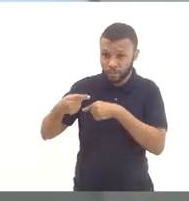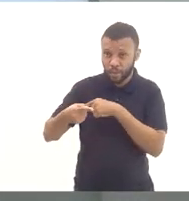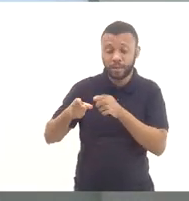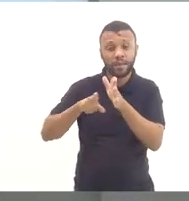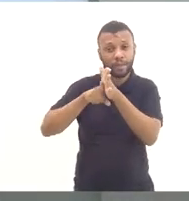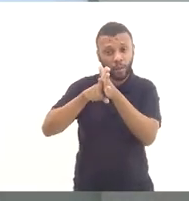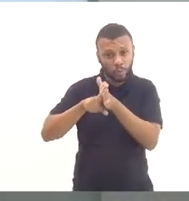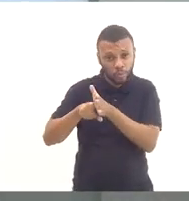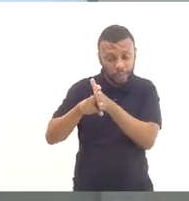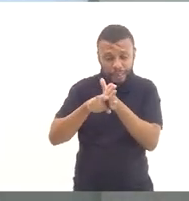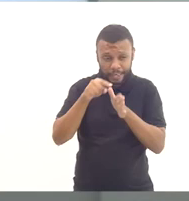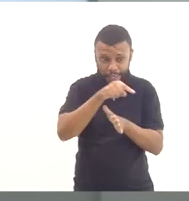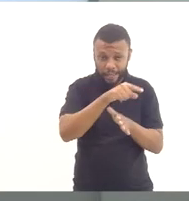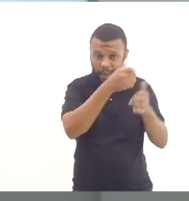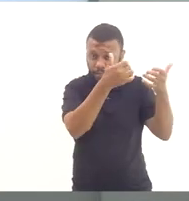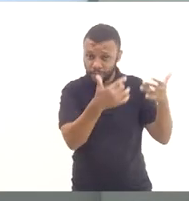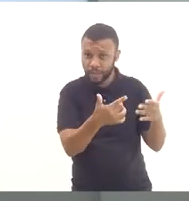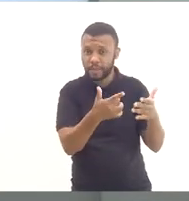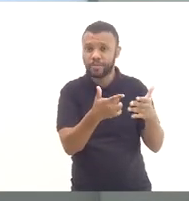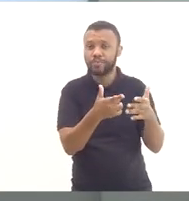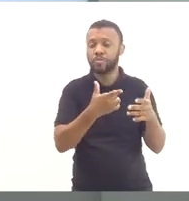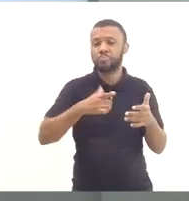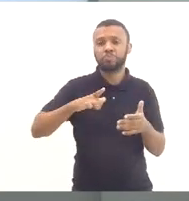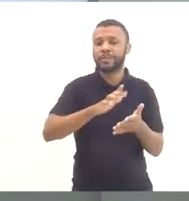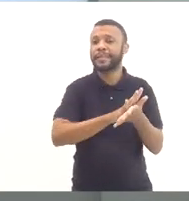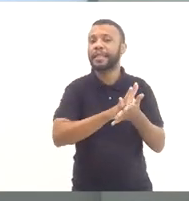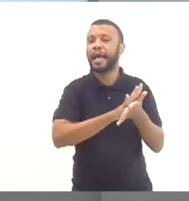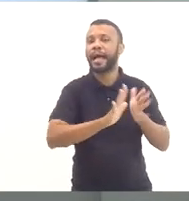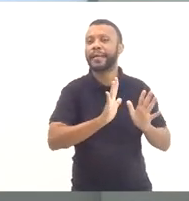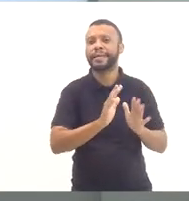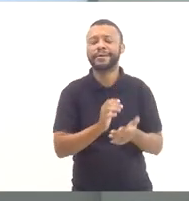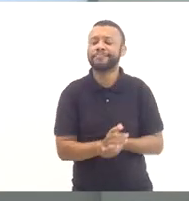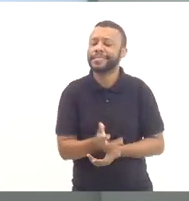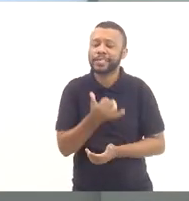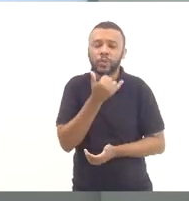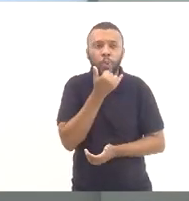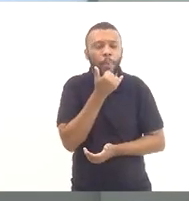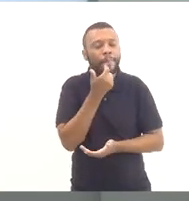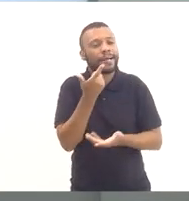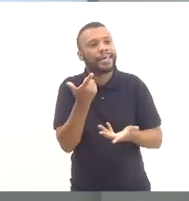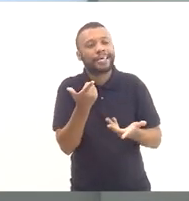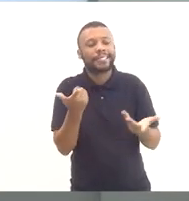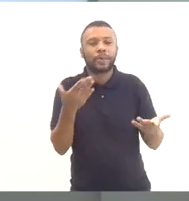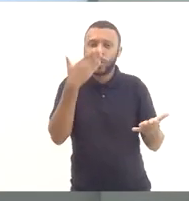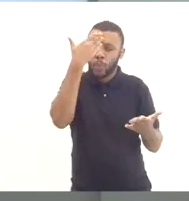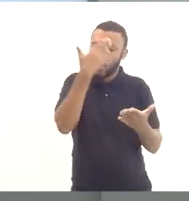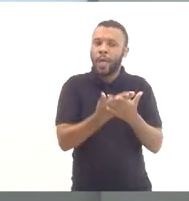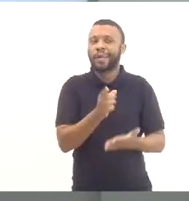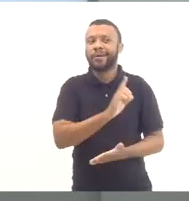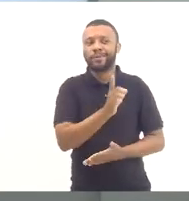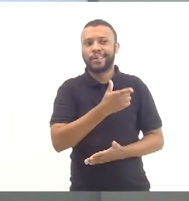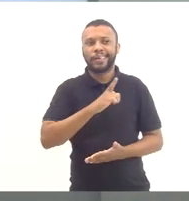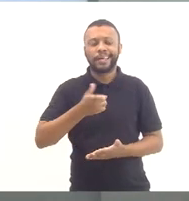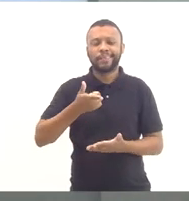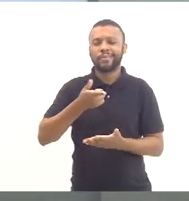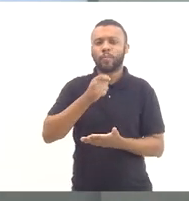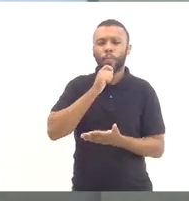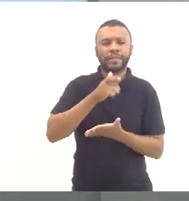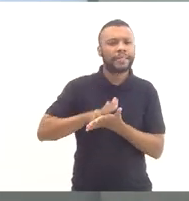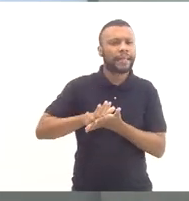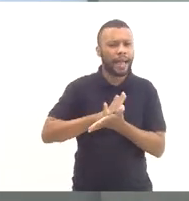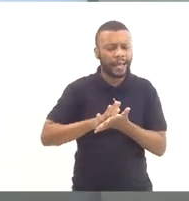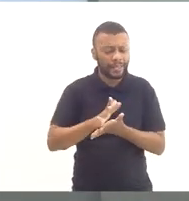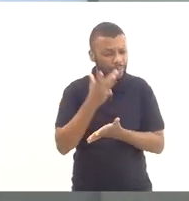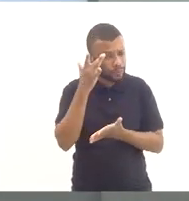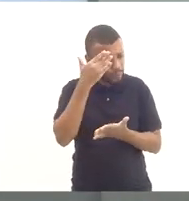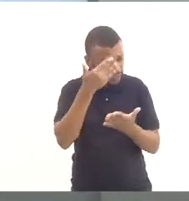a essas que ele não tinha nada eu falei para o pediatra assim não estou convencido a doutora que ele não tem nada você não acha que deveria fazer mais algum